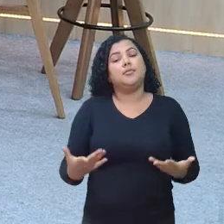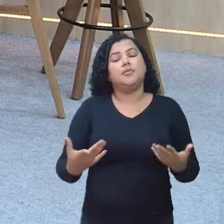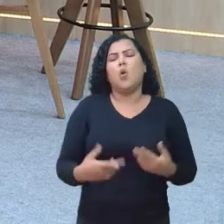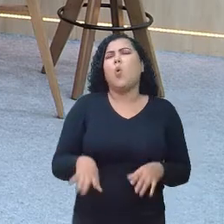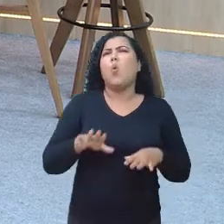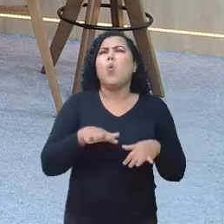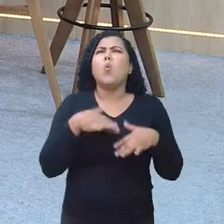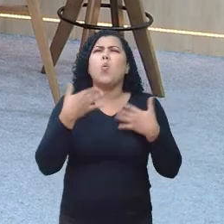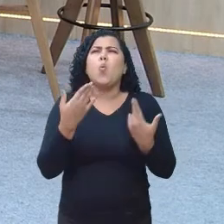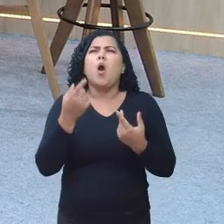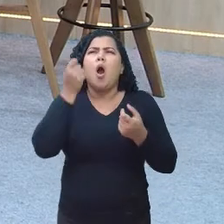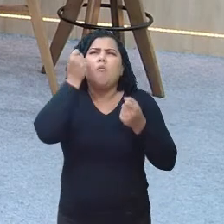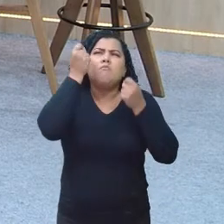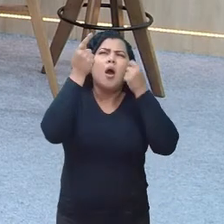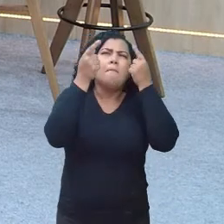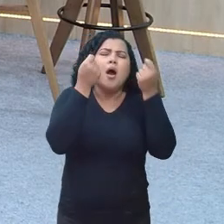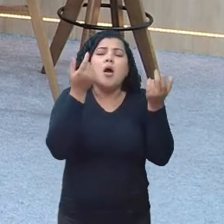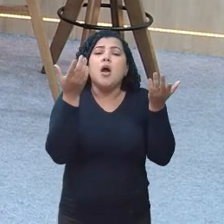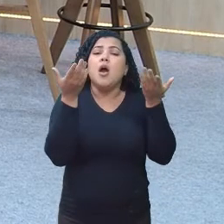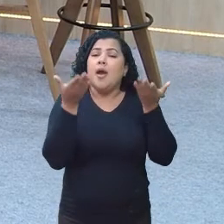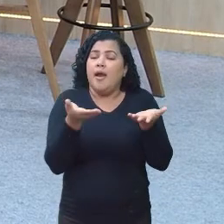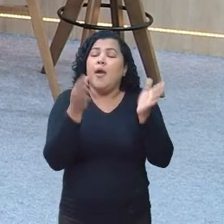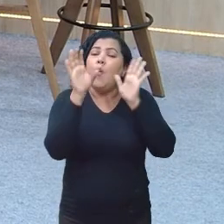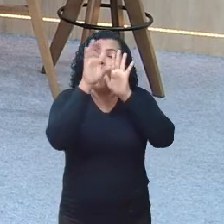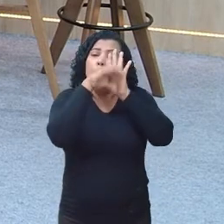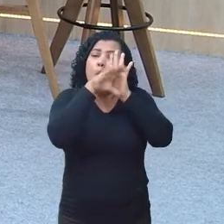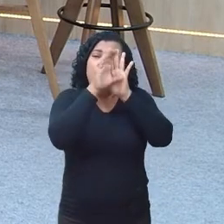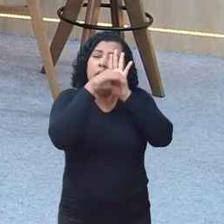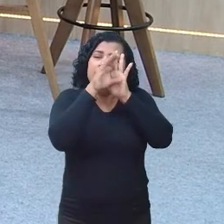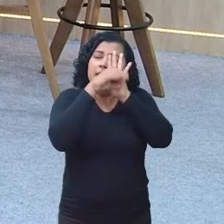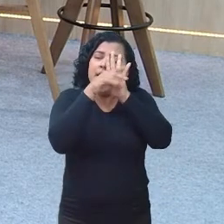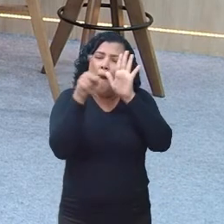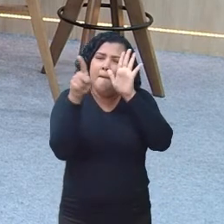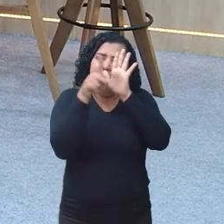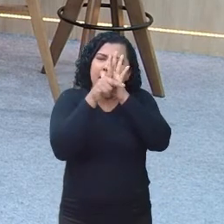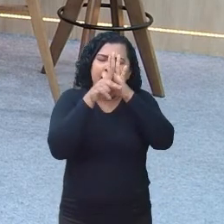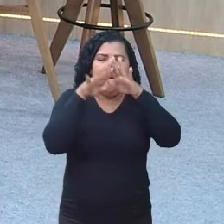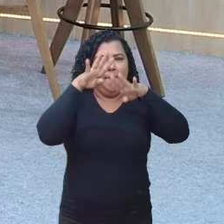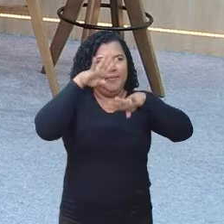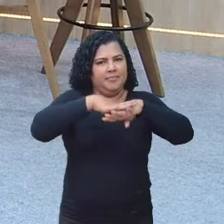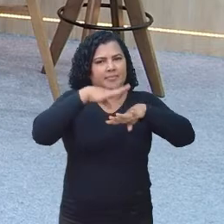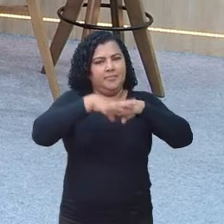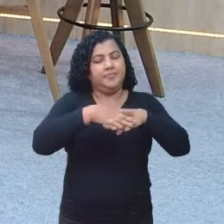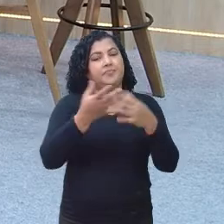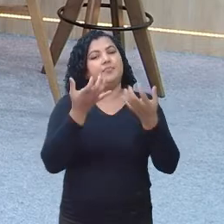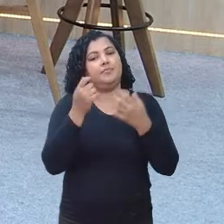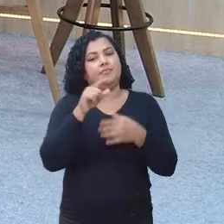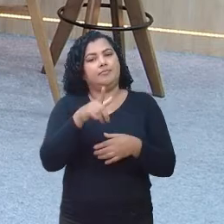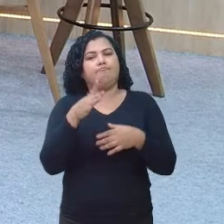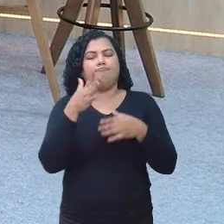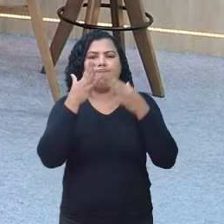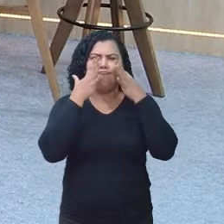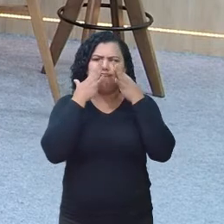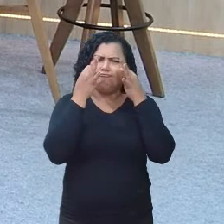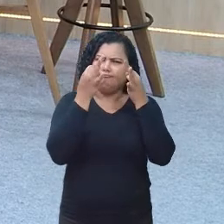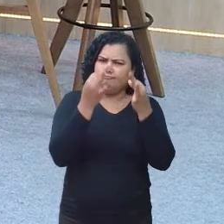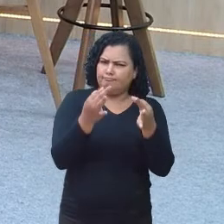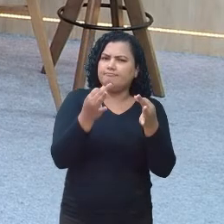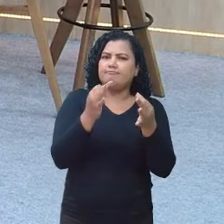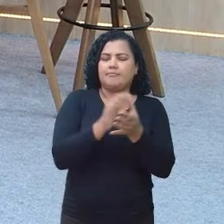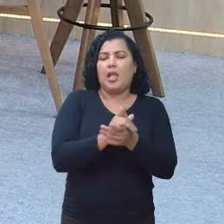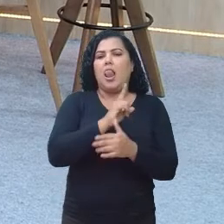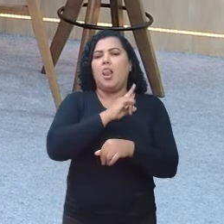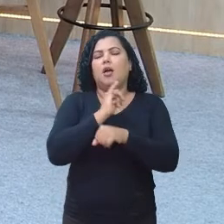aqui são os conceitos matemáticos e eu queria que você prestasse bem atenção, vai lá no canal, no nosso